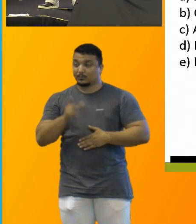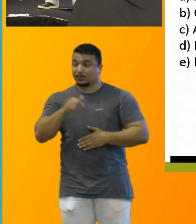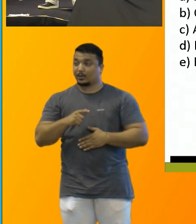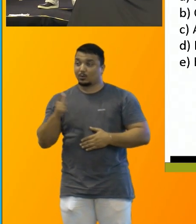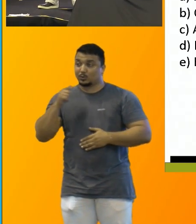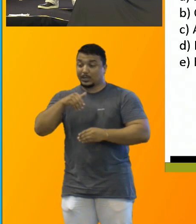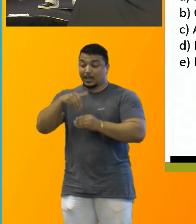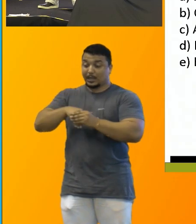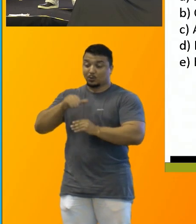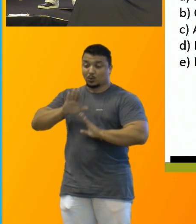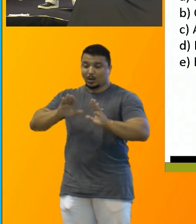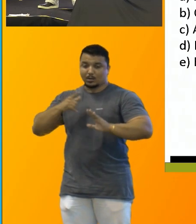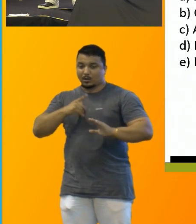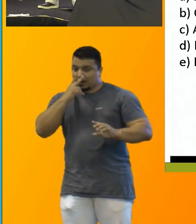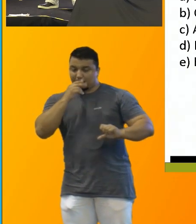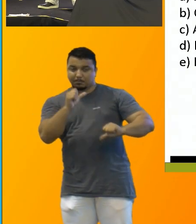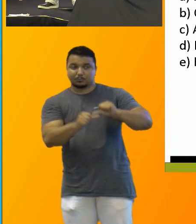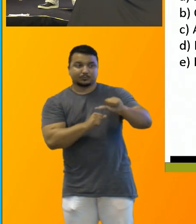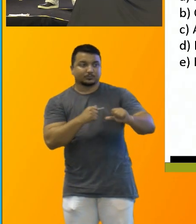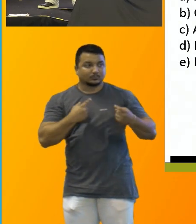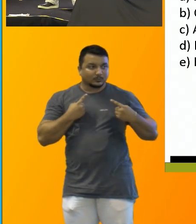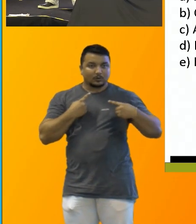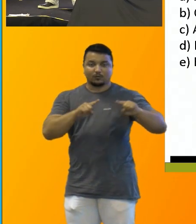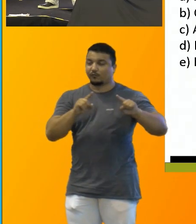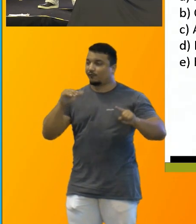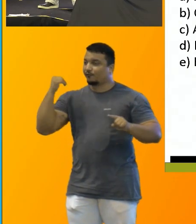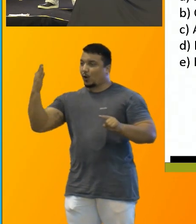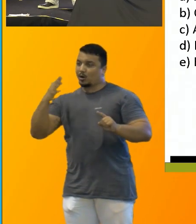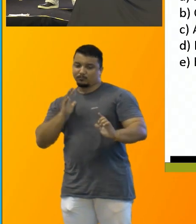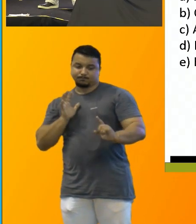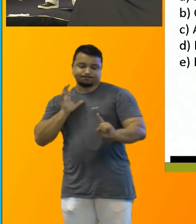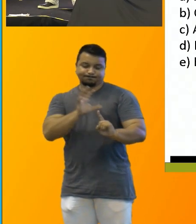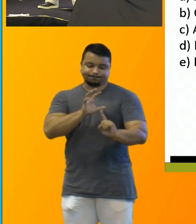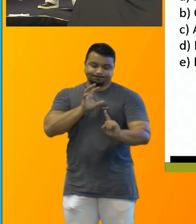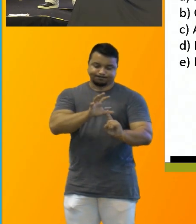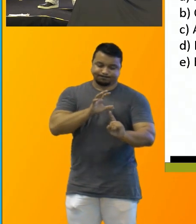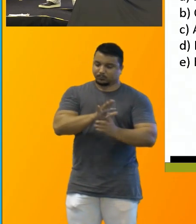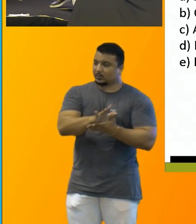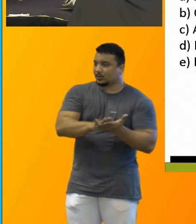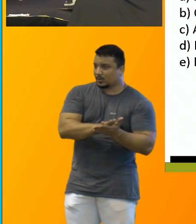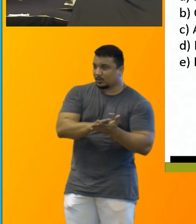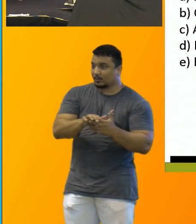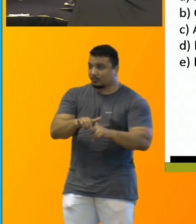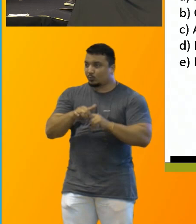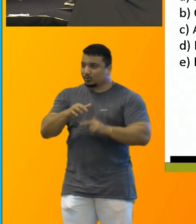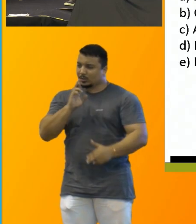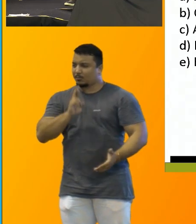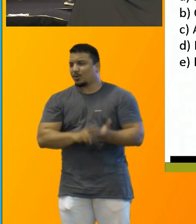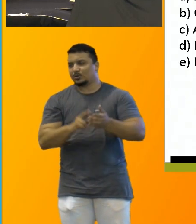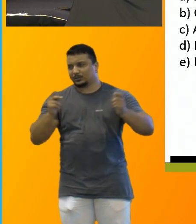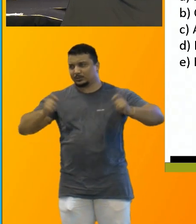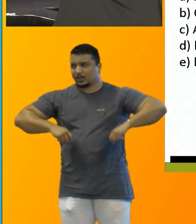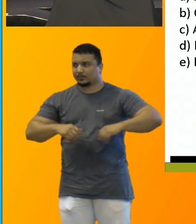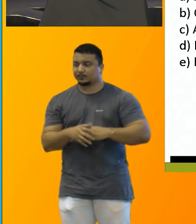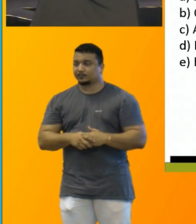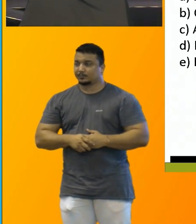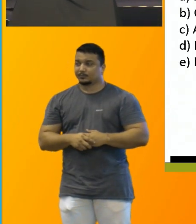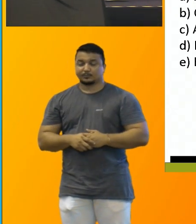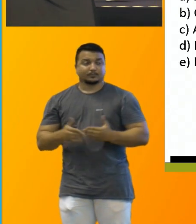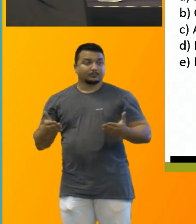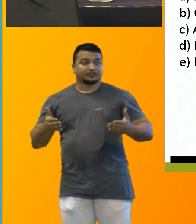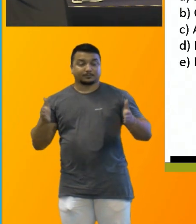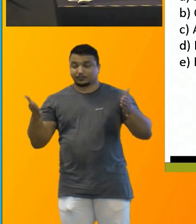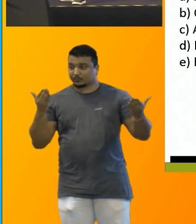da eleição não sofresse pressões externas. Com isso você já faz a questão. Em relação ao